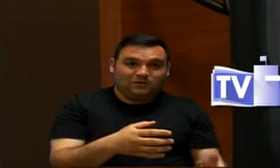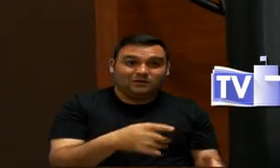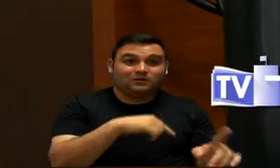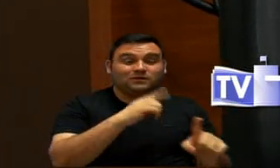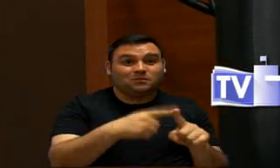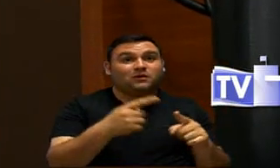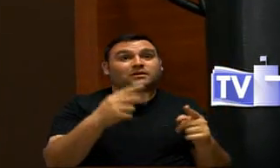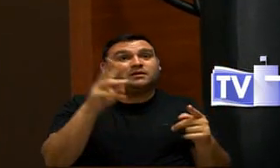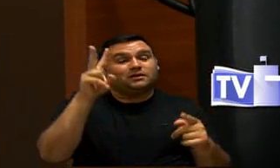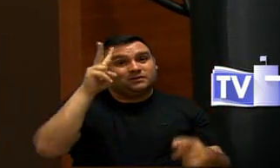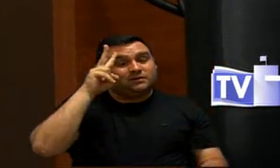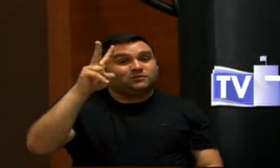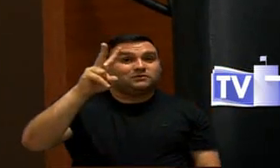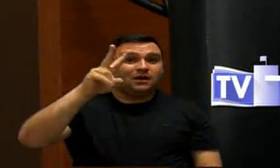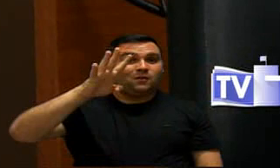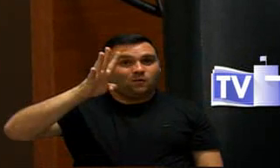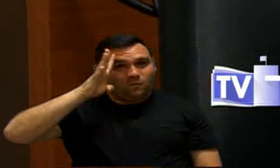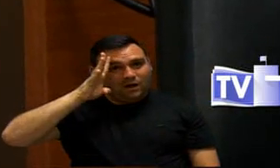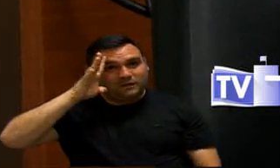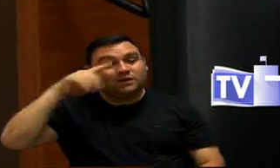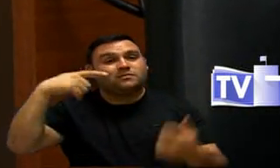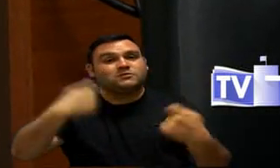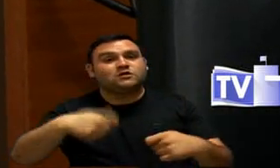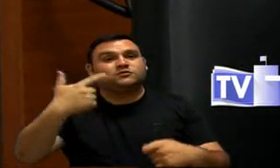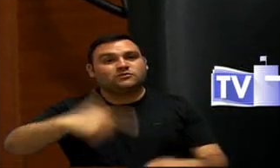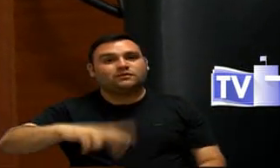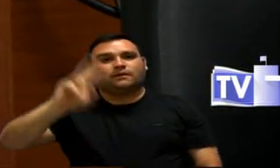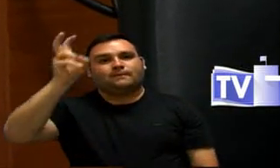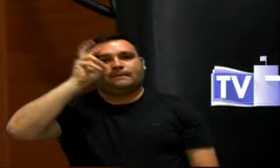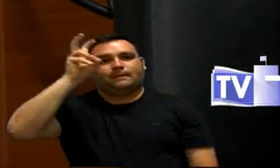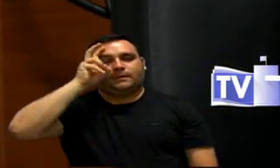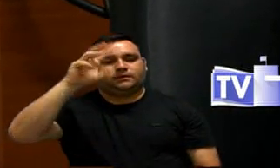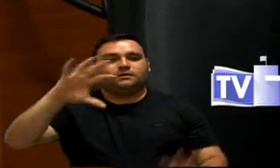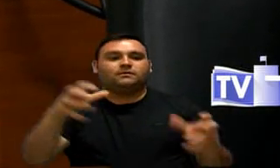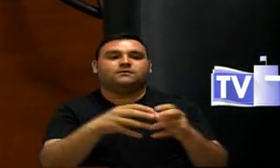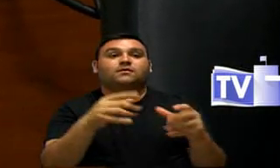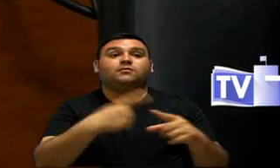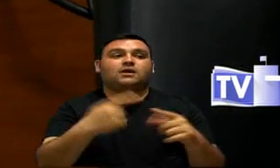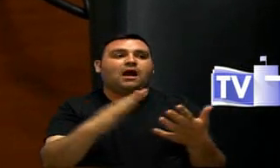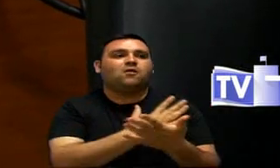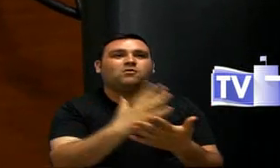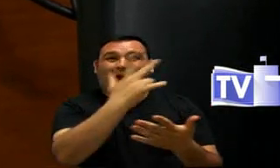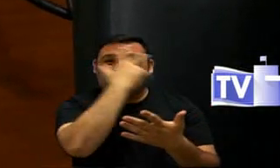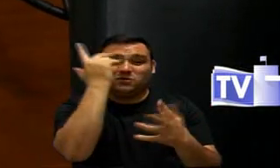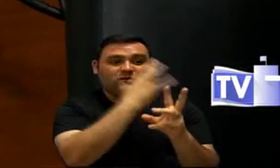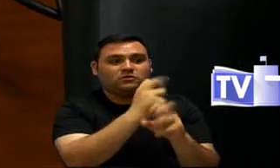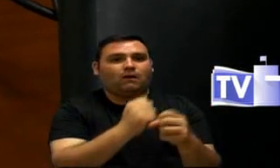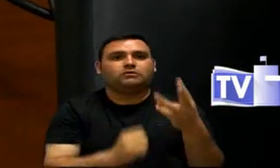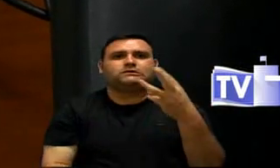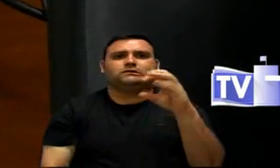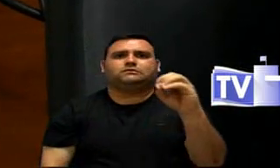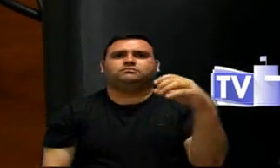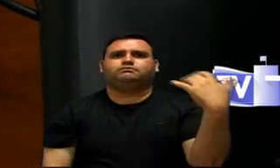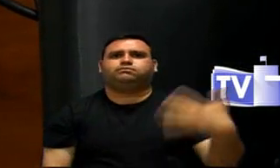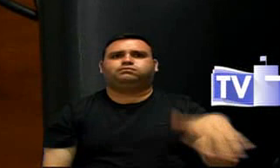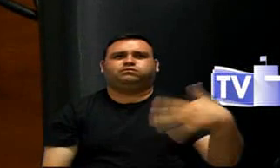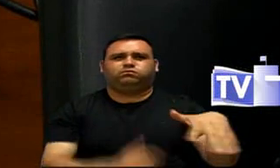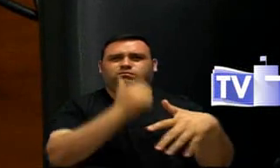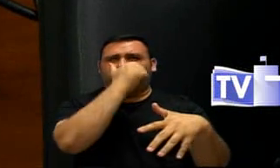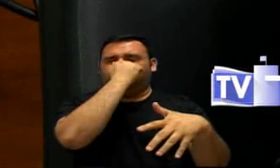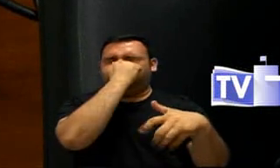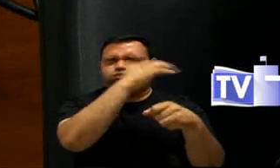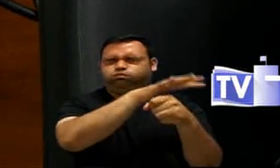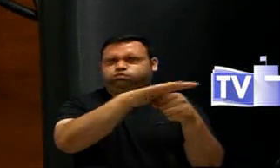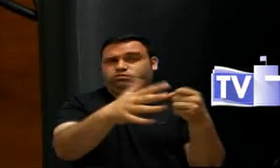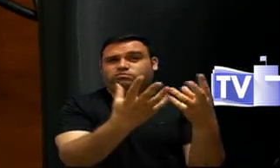depois foi segunda, quarta-feira, tive que abrir mais um na quinta-feira, porque tinha grupo que tinha 30. Eu já não estava mais dando conta